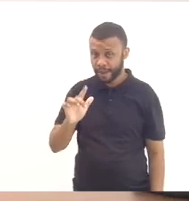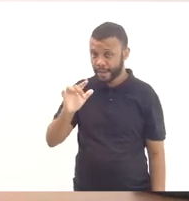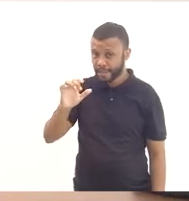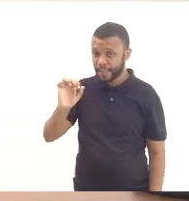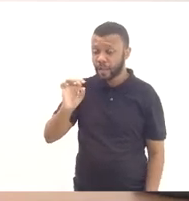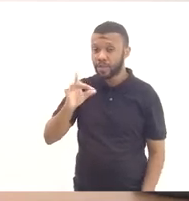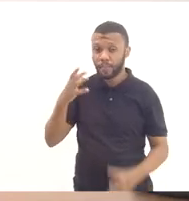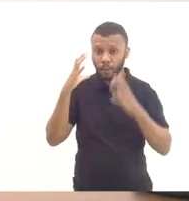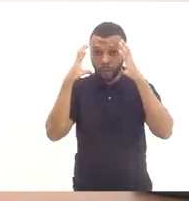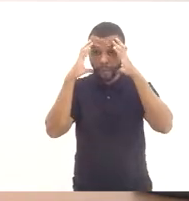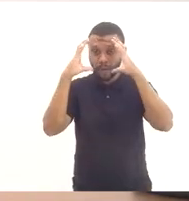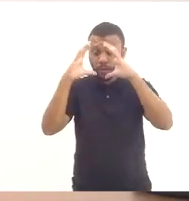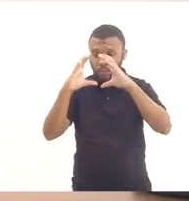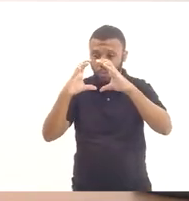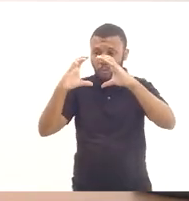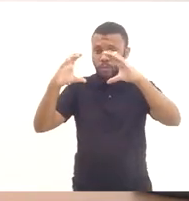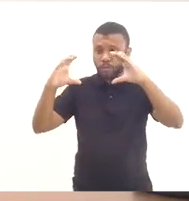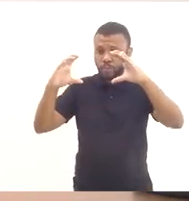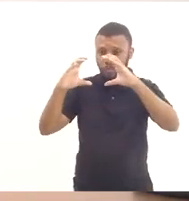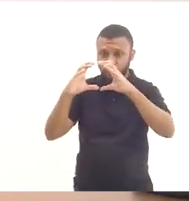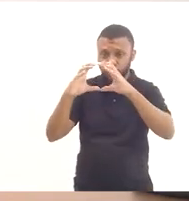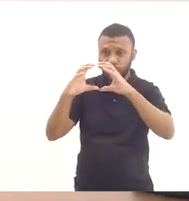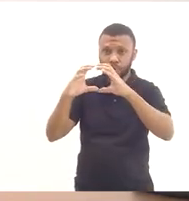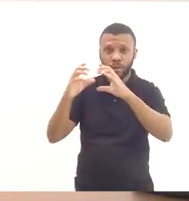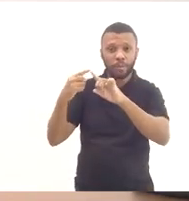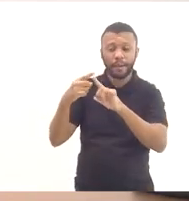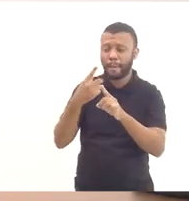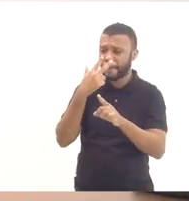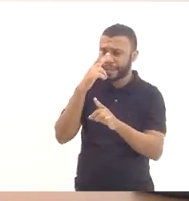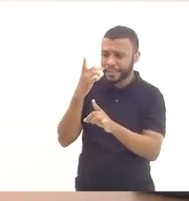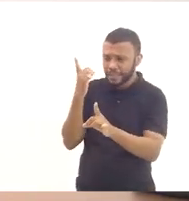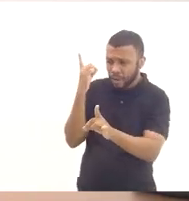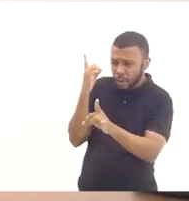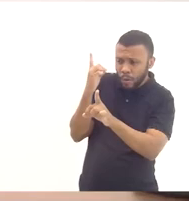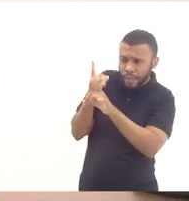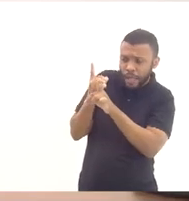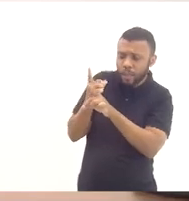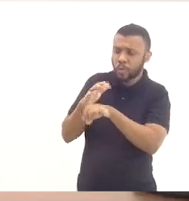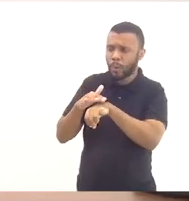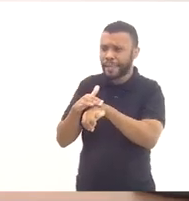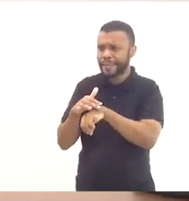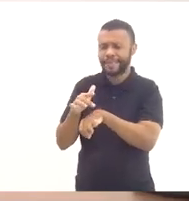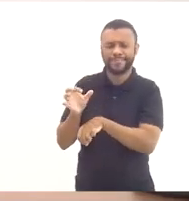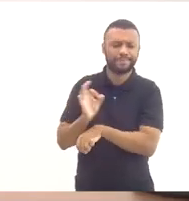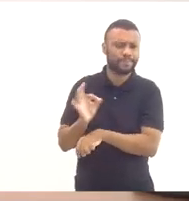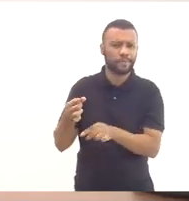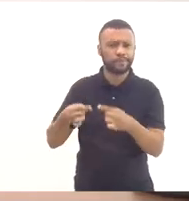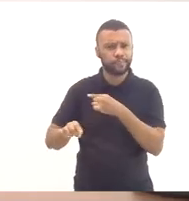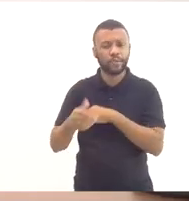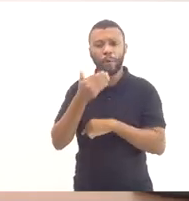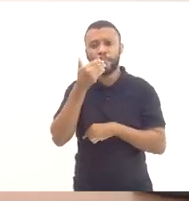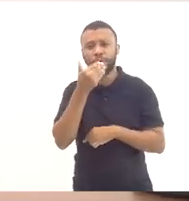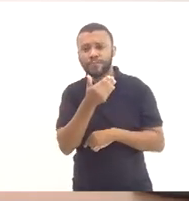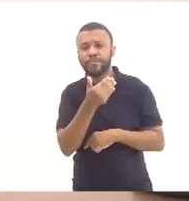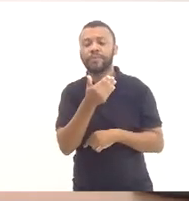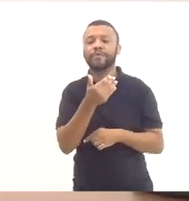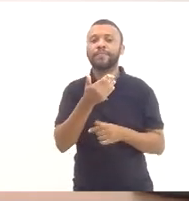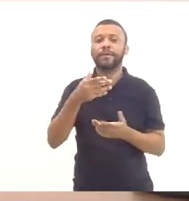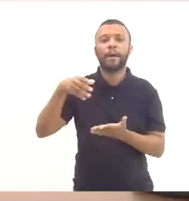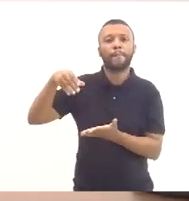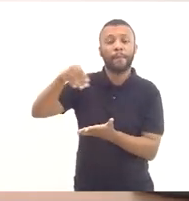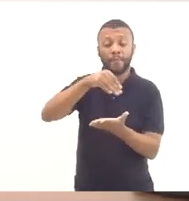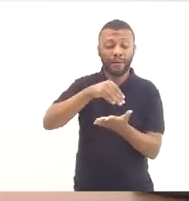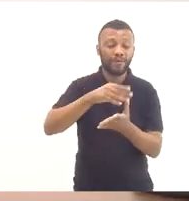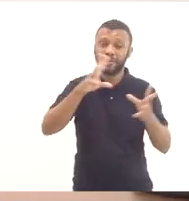dele porque eu não vejo Clínica ajuda você farinha nele daí me pediu para procurar um neuro fazer uma tomografia você passar um pouquinho